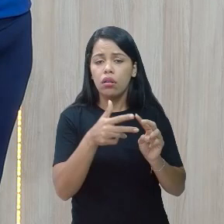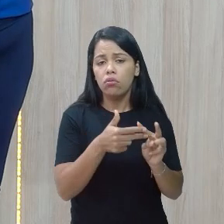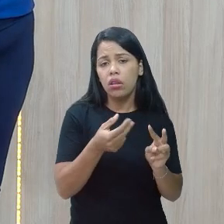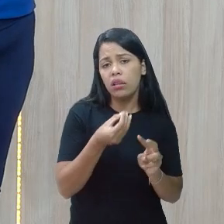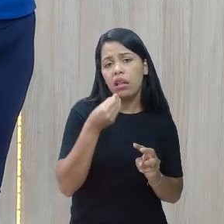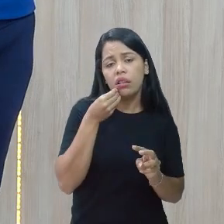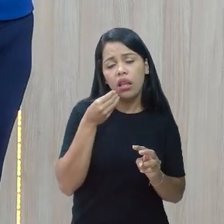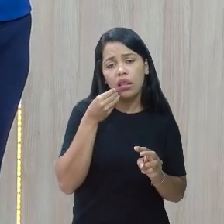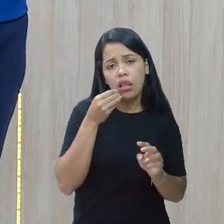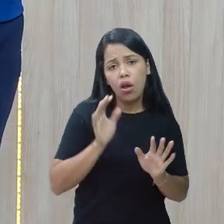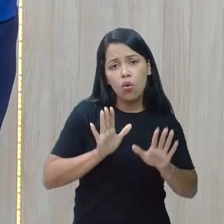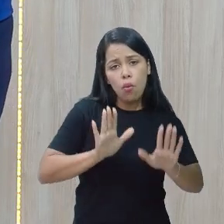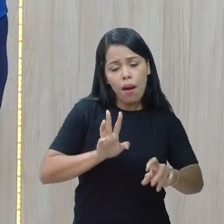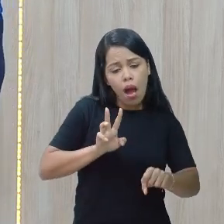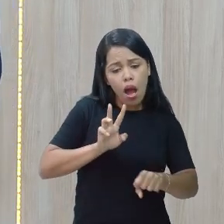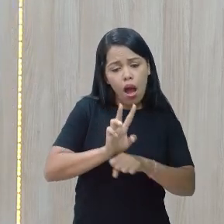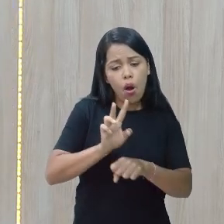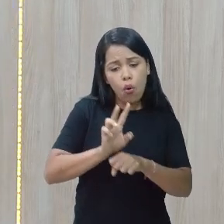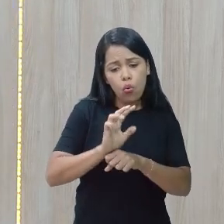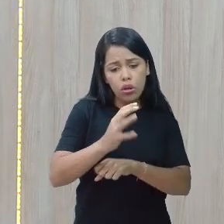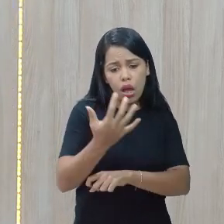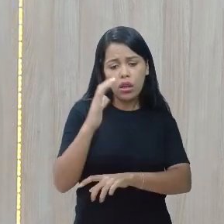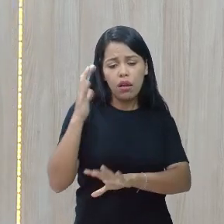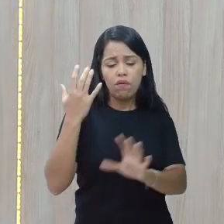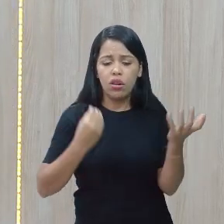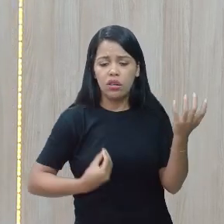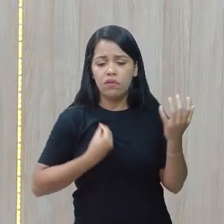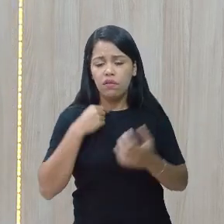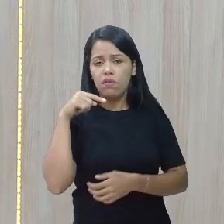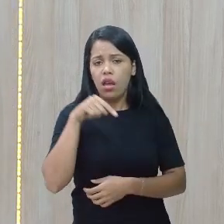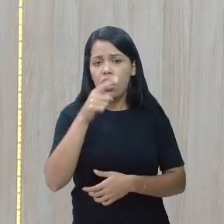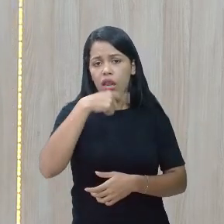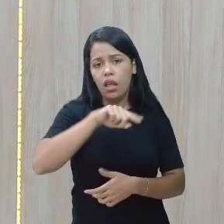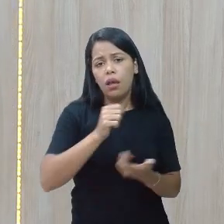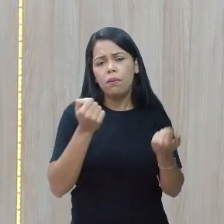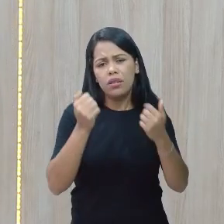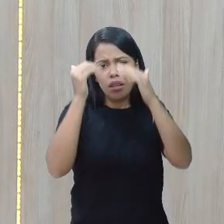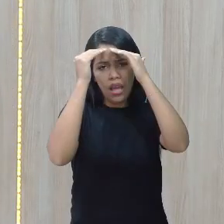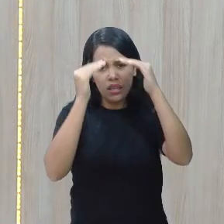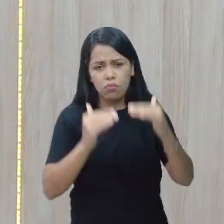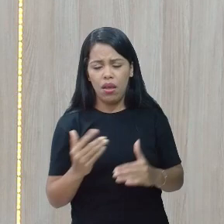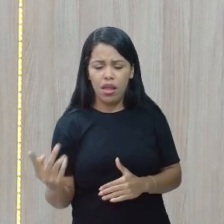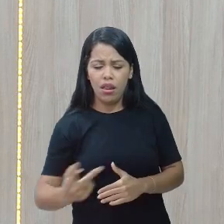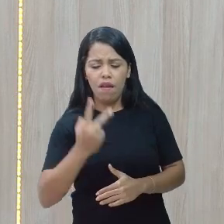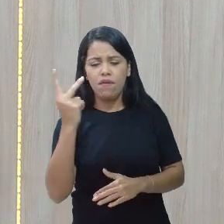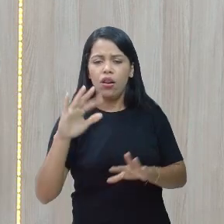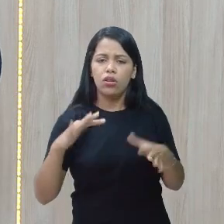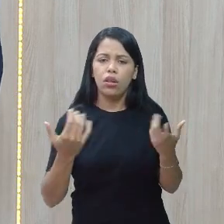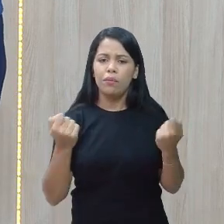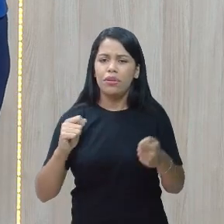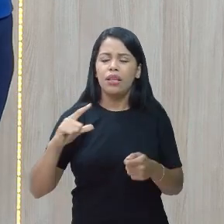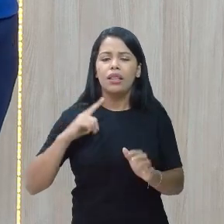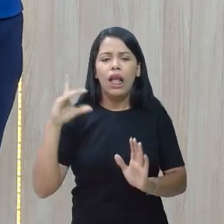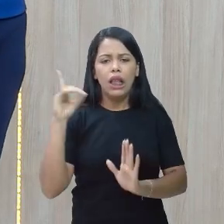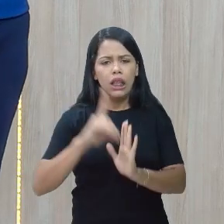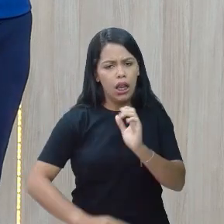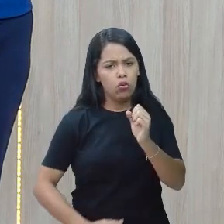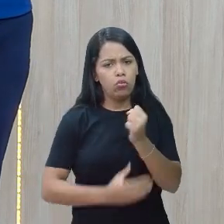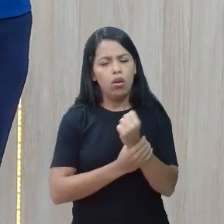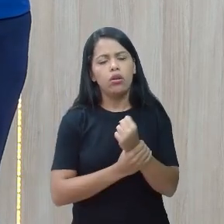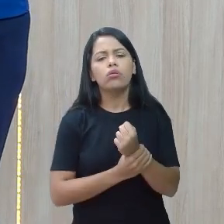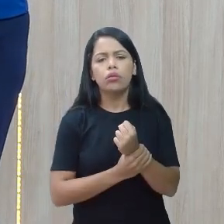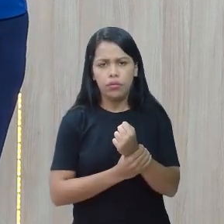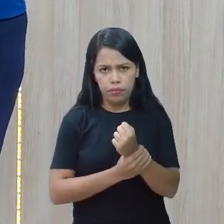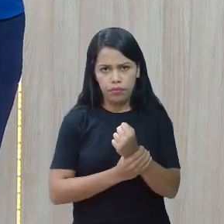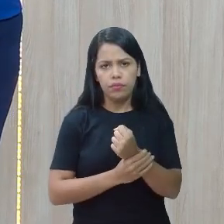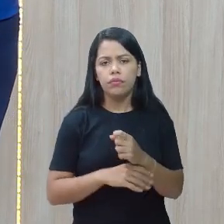floresta, tentando viver ali, eles precisam ser respeitados, valorizados e precisam ter seus direitos garantidos.